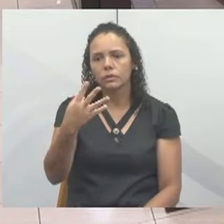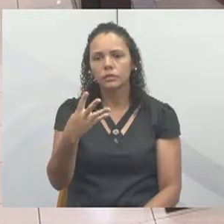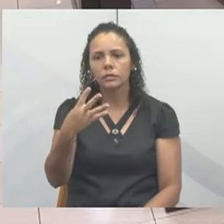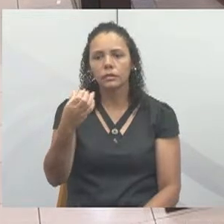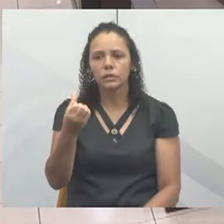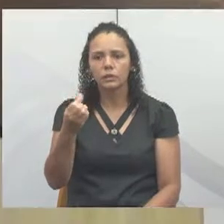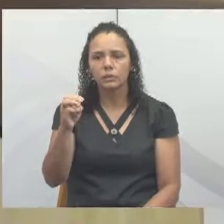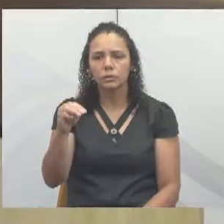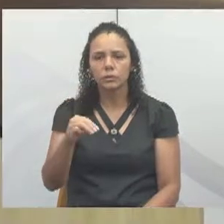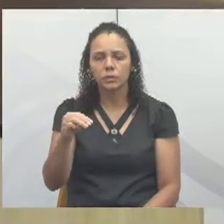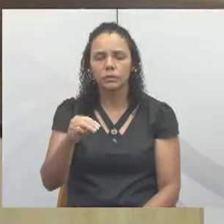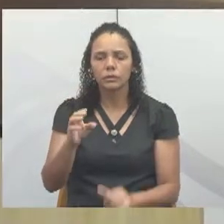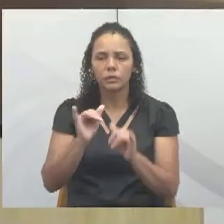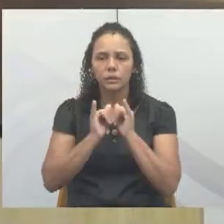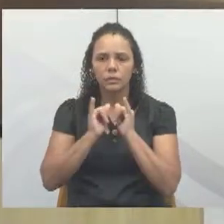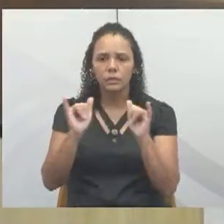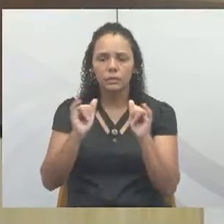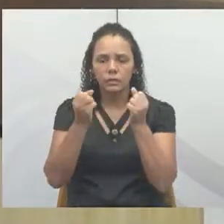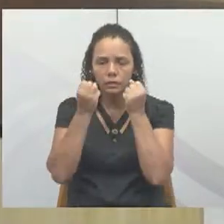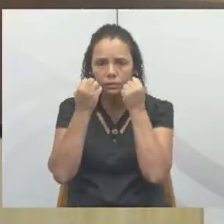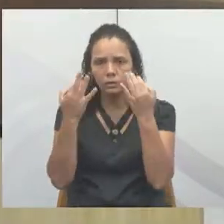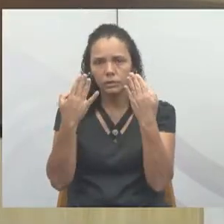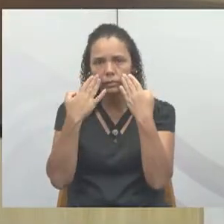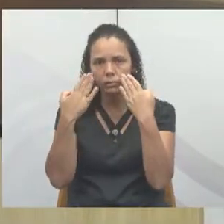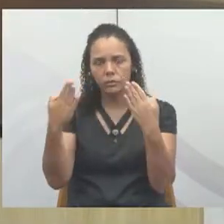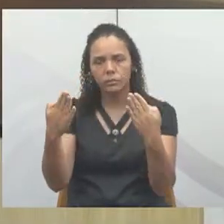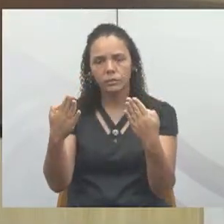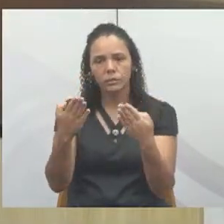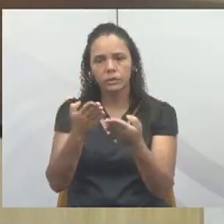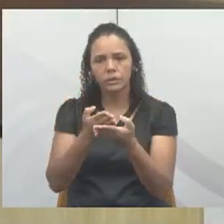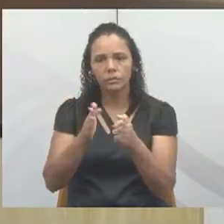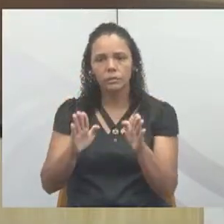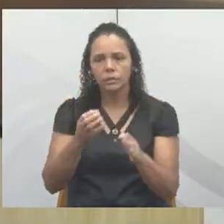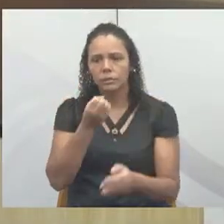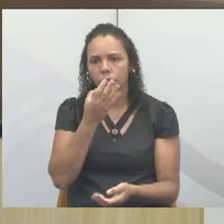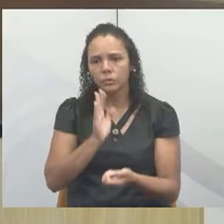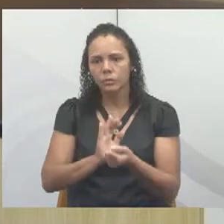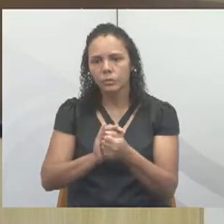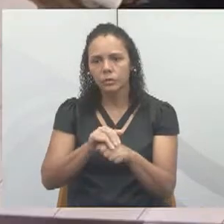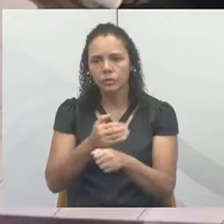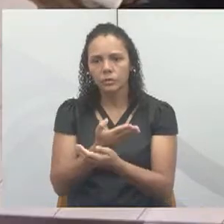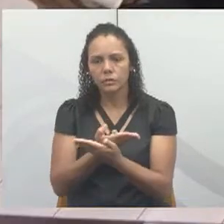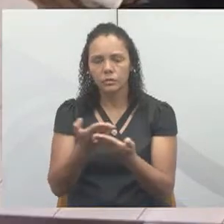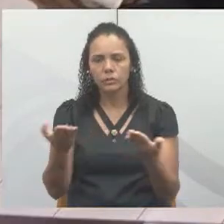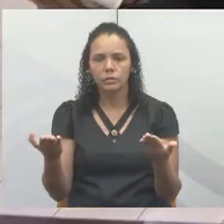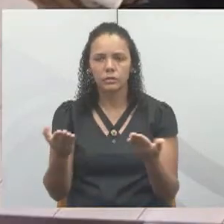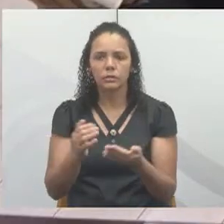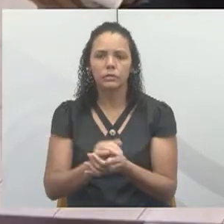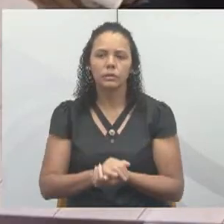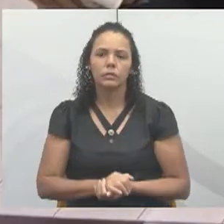19h46, declaro encerrada a presença e audiência pública e boa noite a todos.